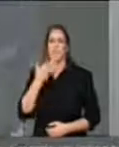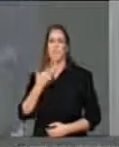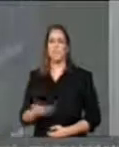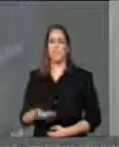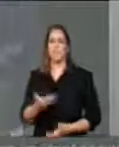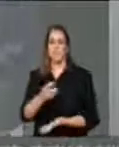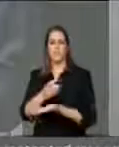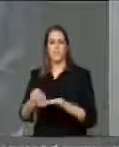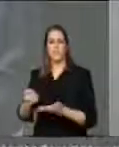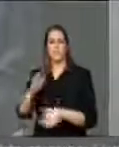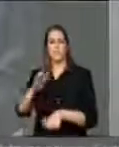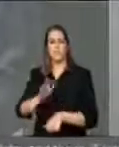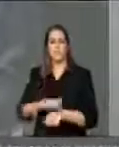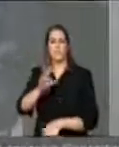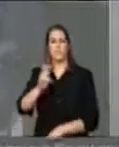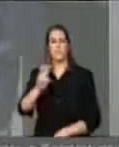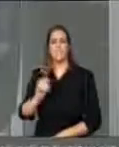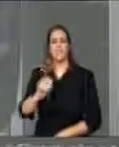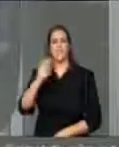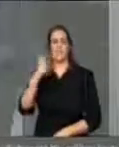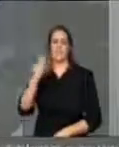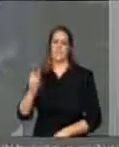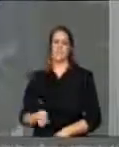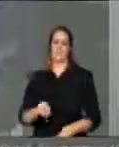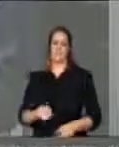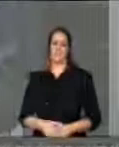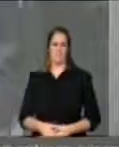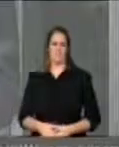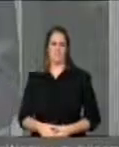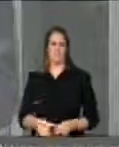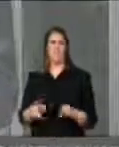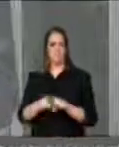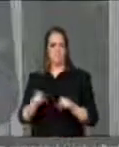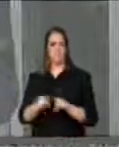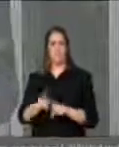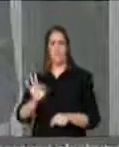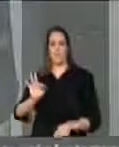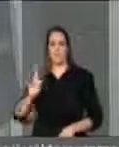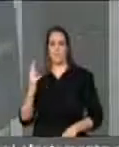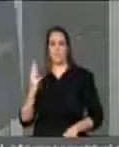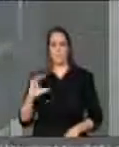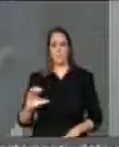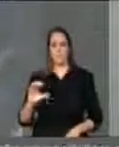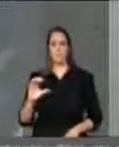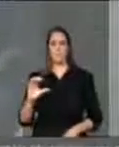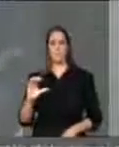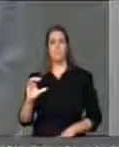de impeachment, inclusive logo depois da eleição do Fernando Henrique, em